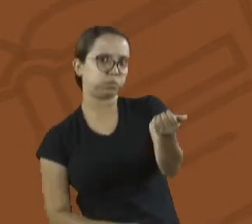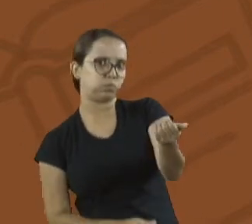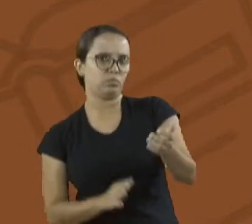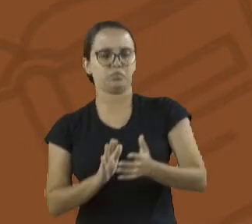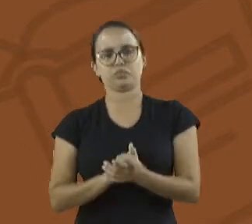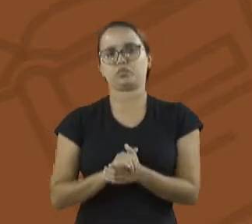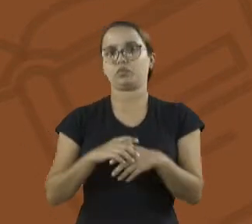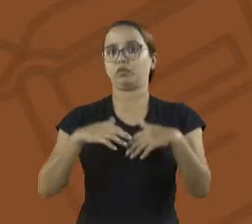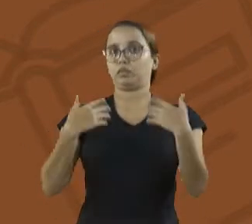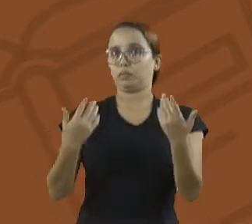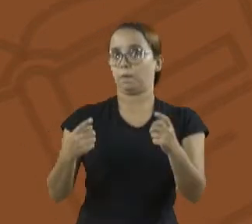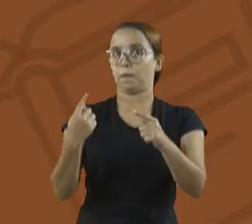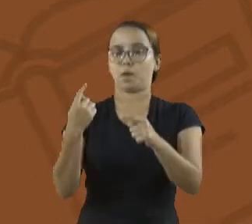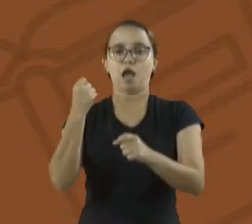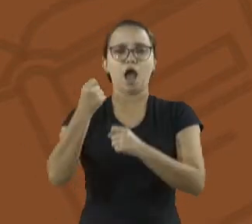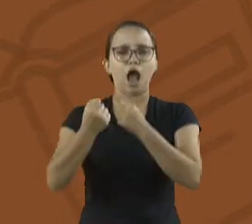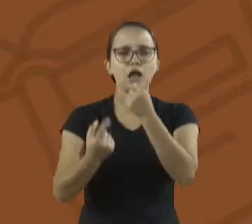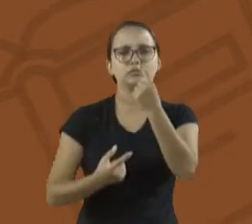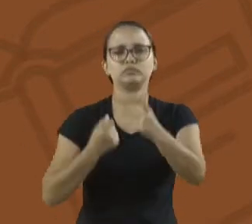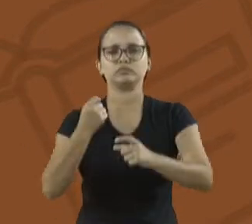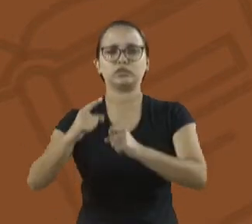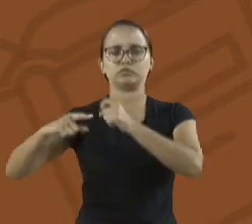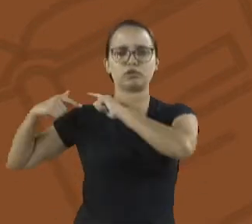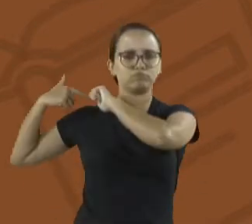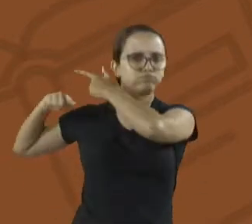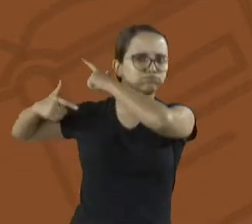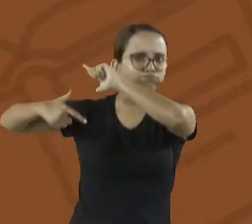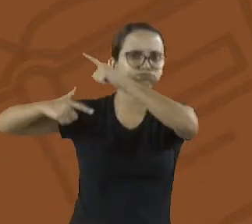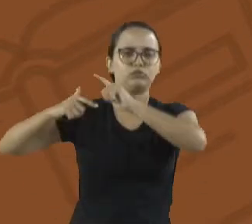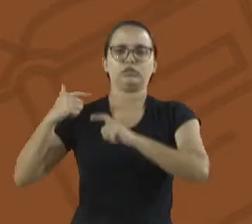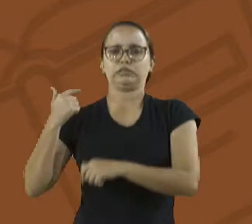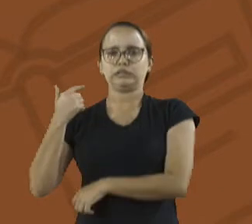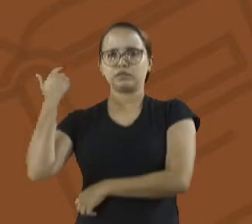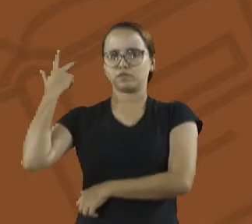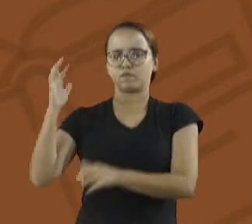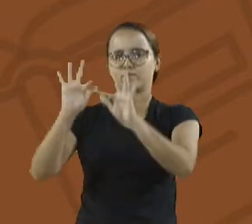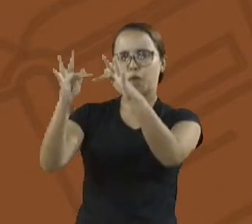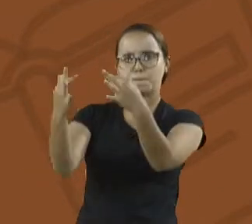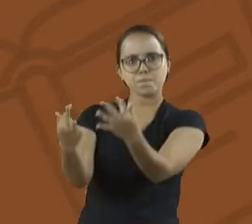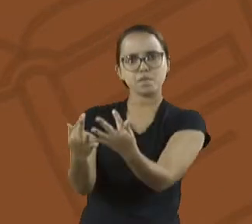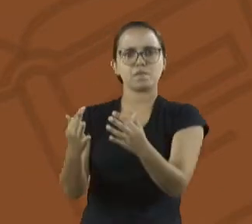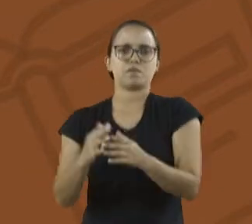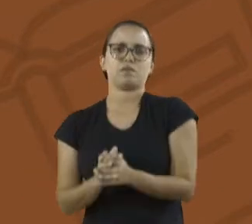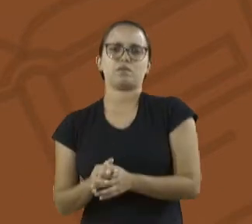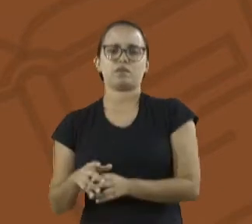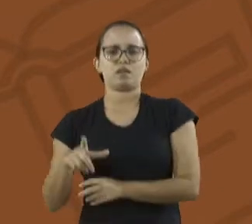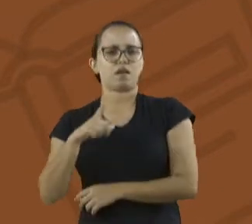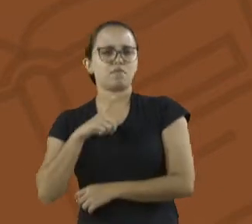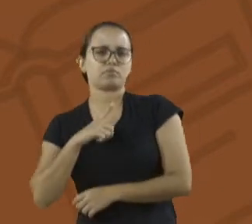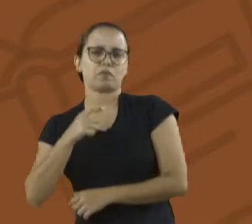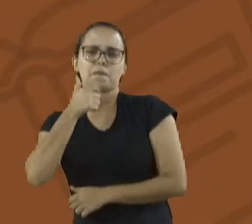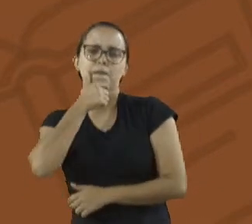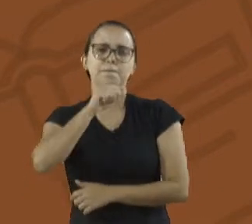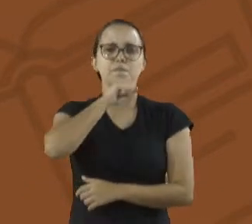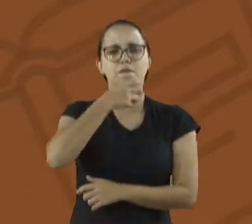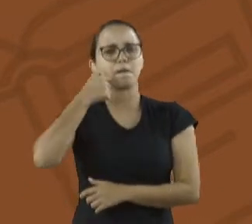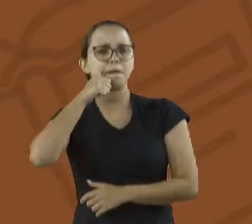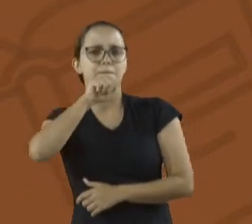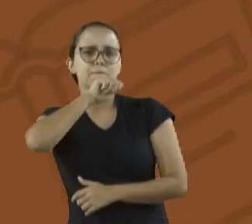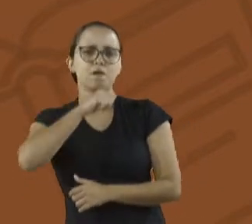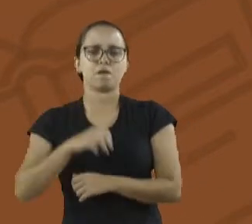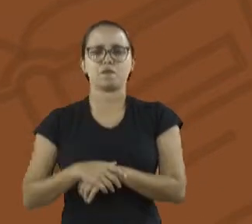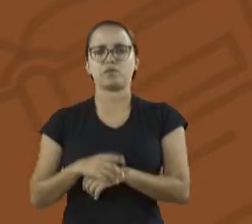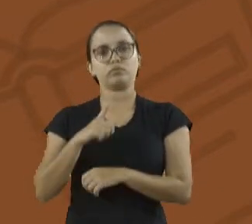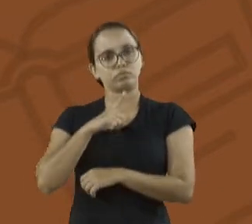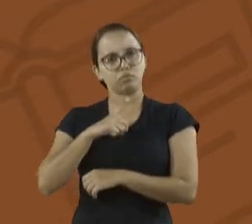doença. Mas isso a gente tem que contornar com os nossos hábitos, com o nosso controle de vida em si, né? Esse